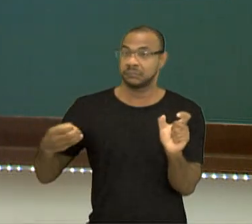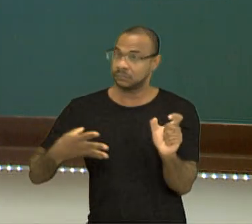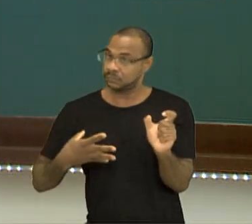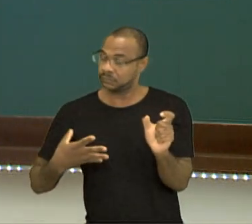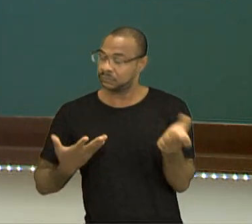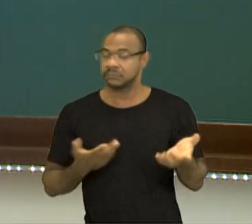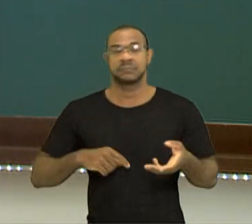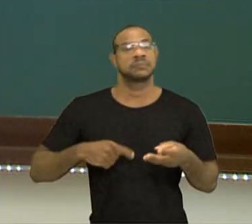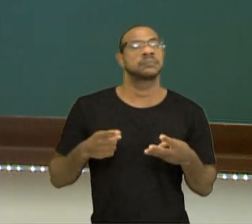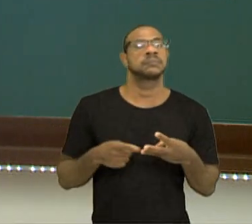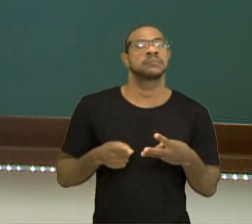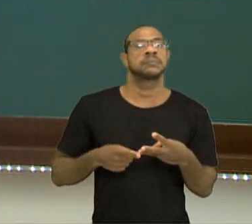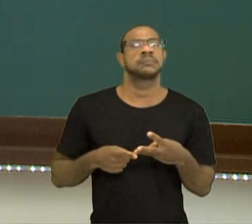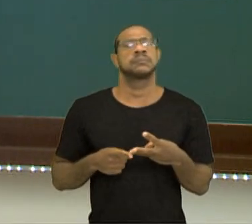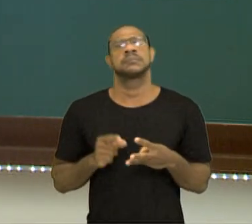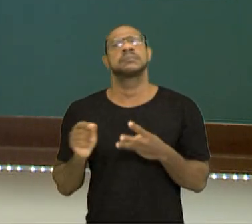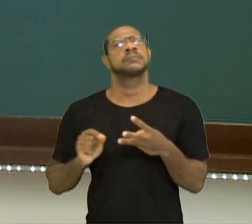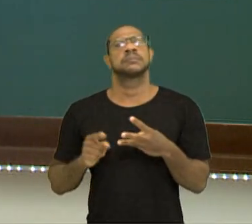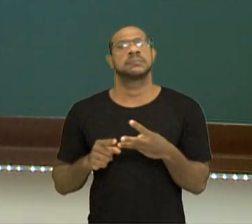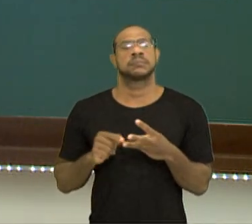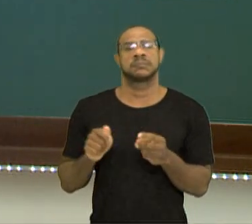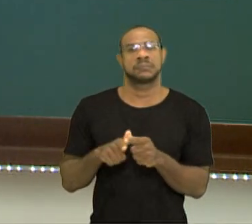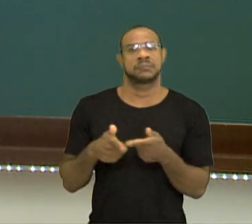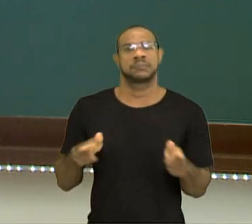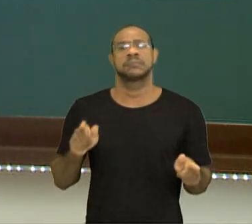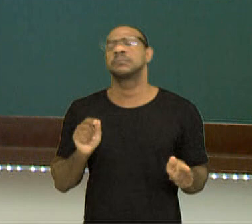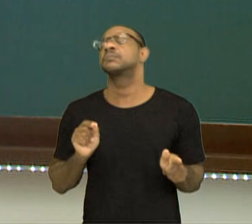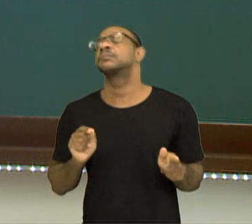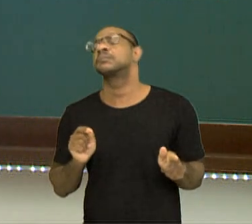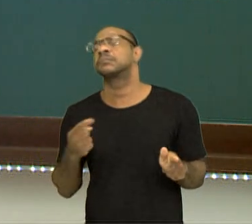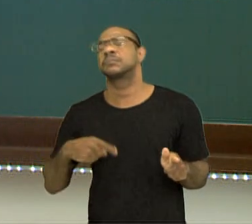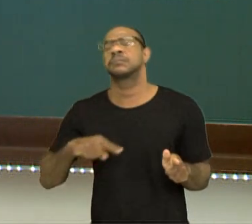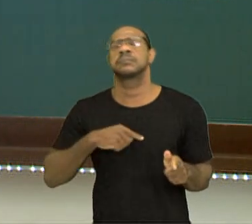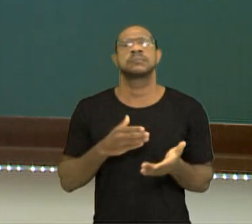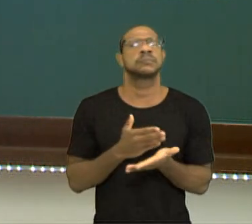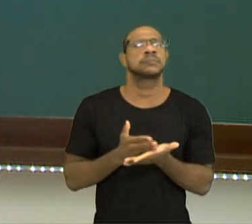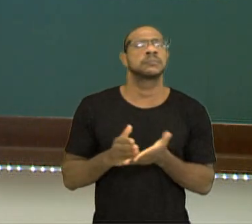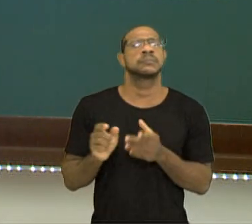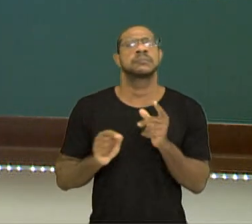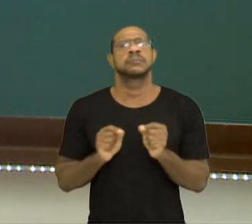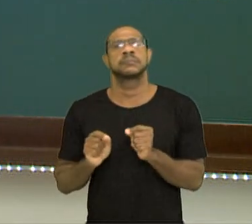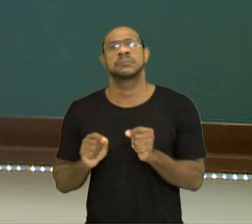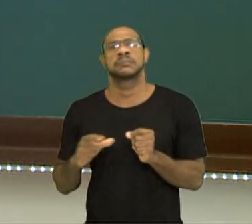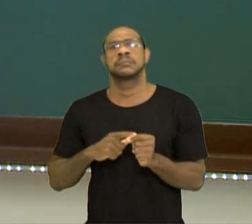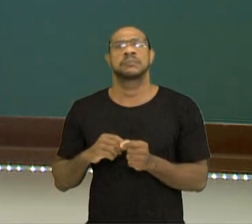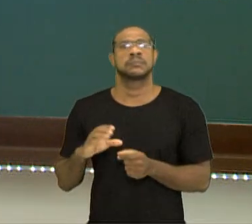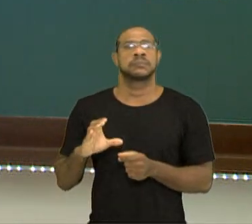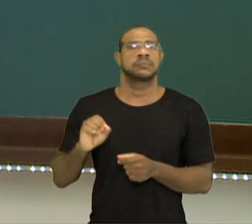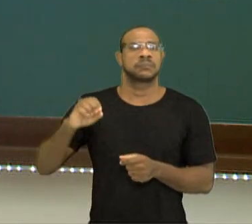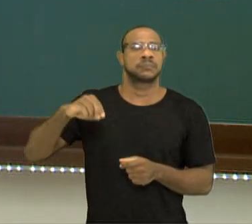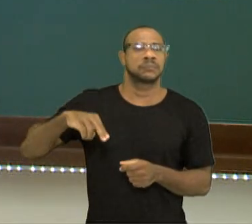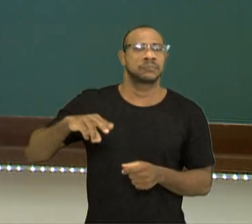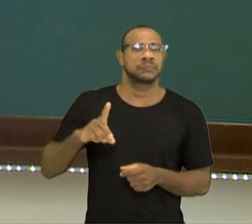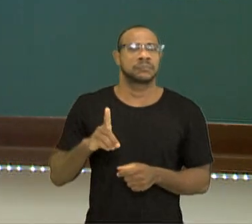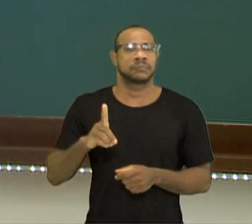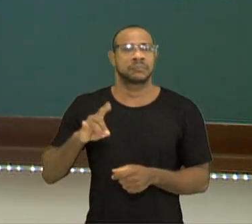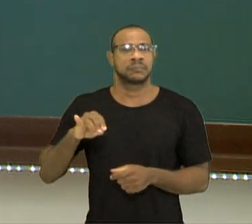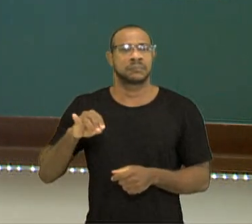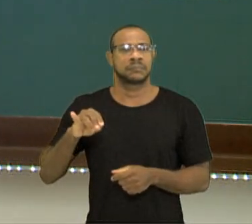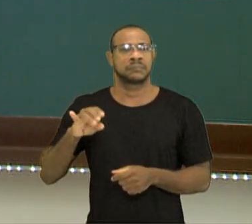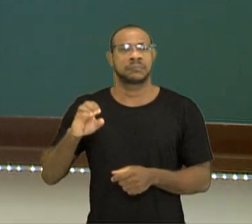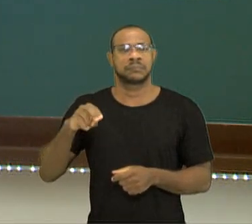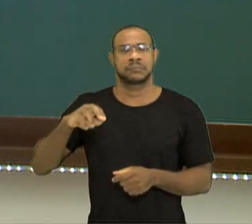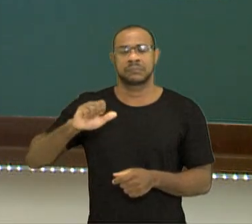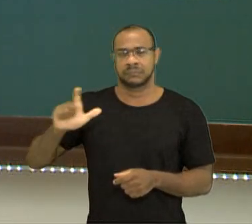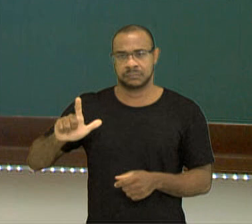ok? E no que diz respeito à questão gramatical, nós vamos começar a falar aqui sobre as condicionais. O foco da aula de